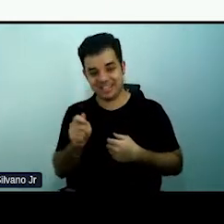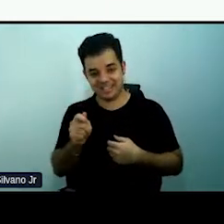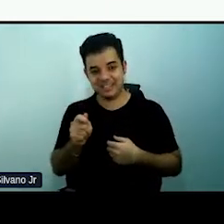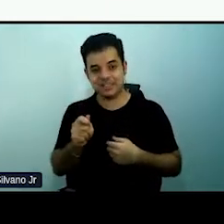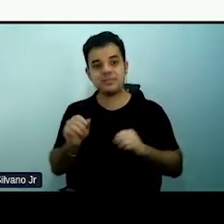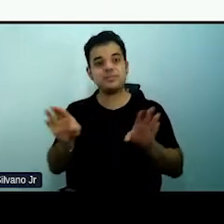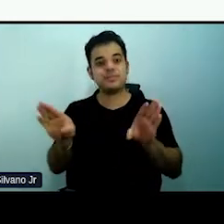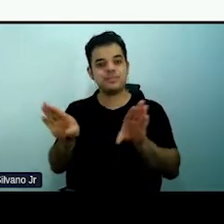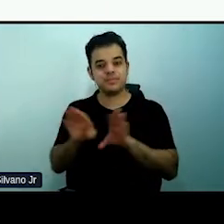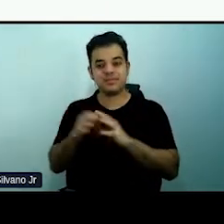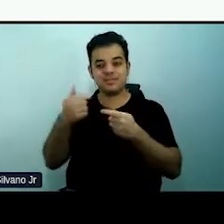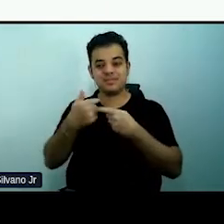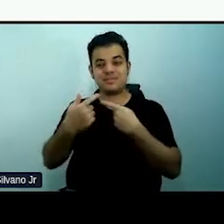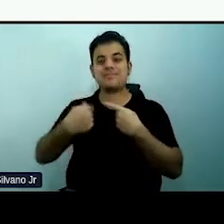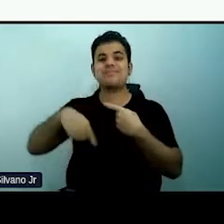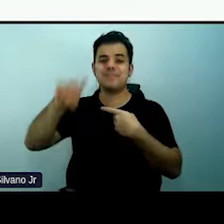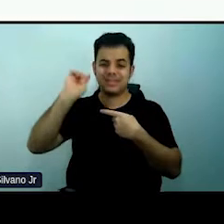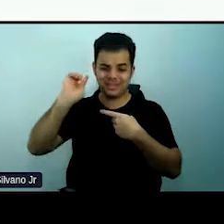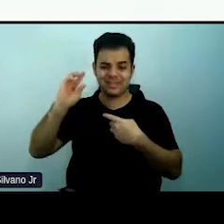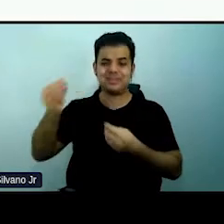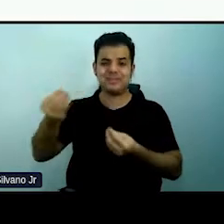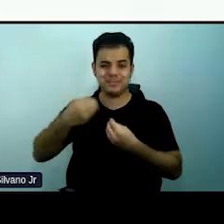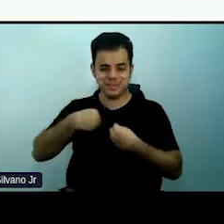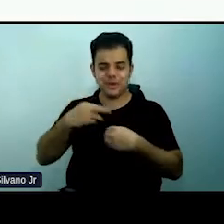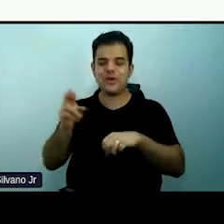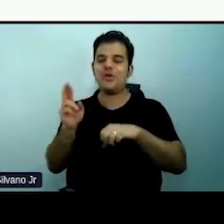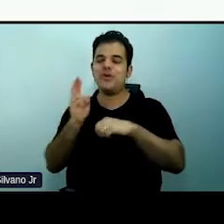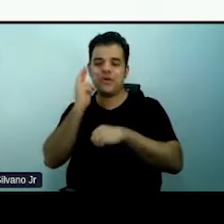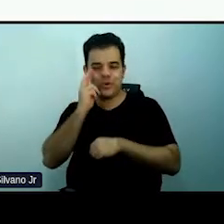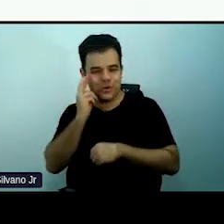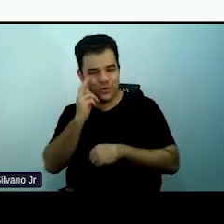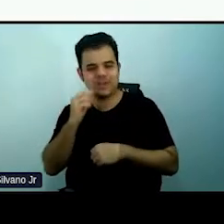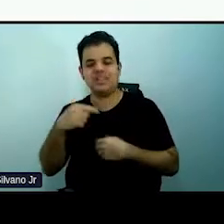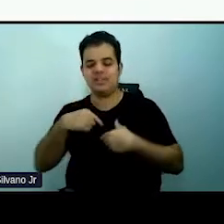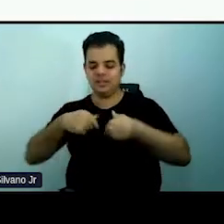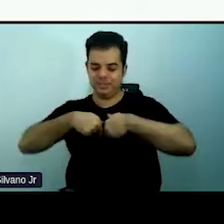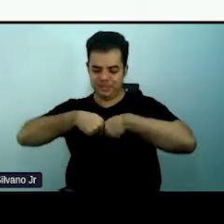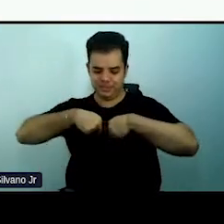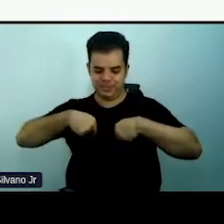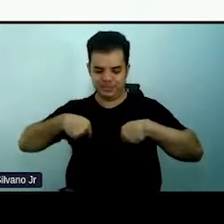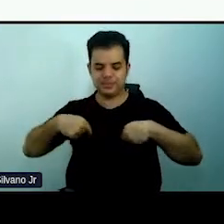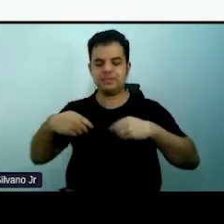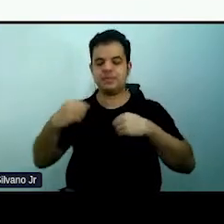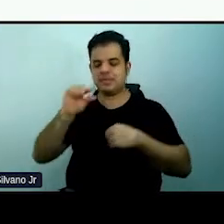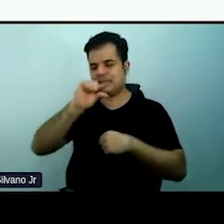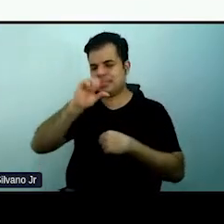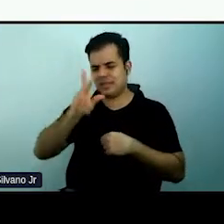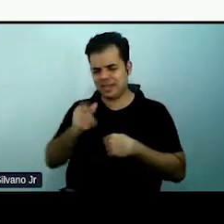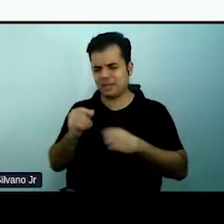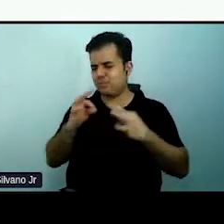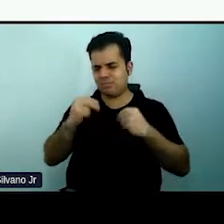que eu ganhei na semana passada, então ela também é rosa, tem os dizeres do Tô na Serasa, enfim,